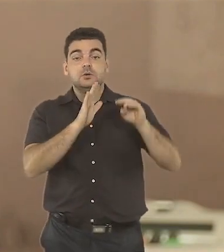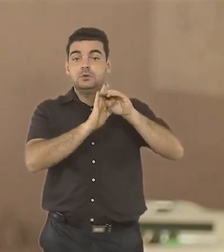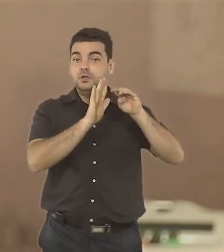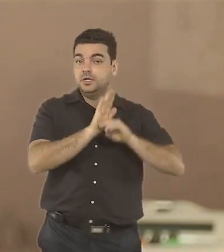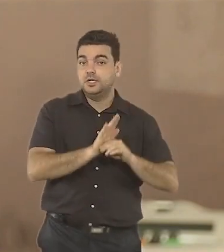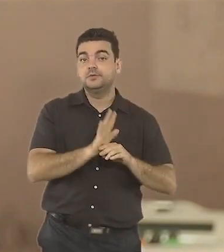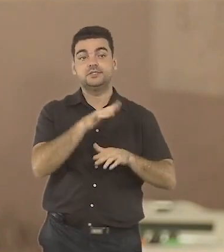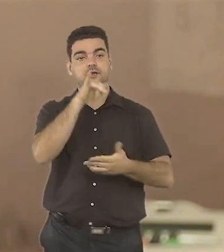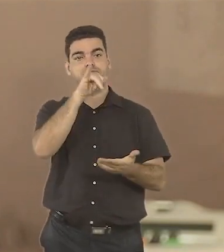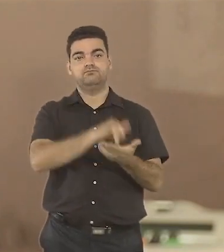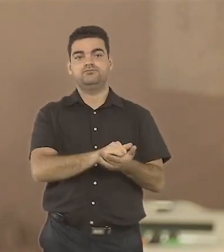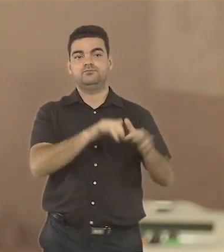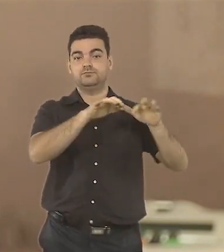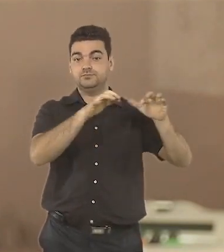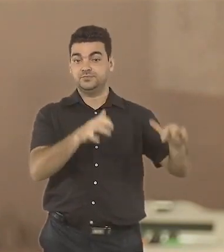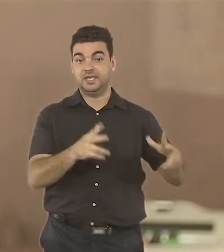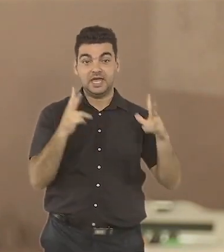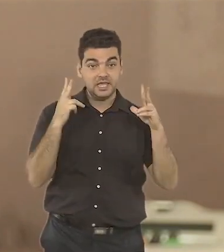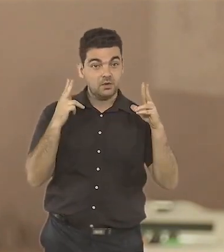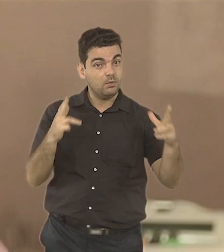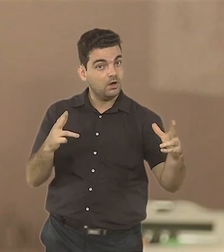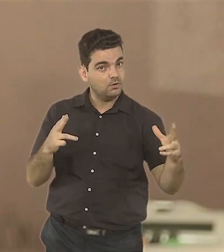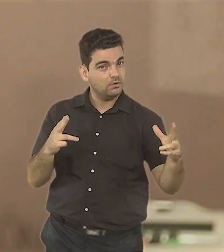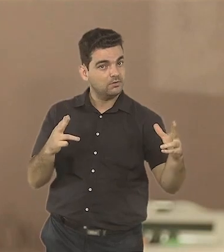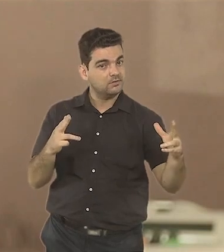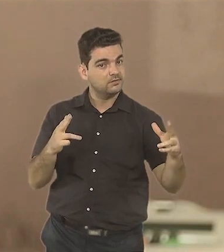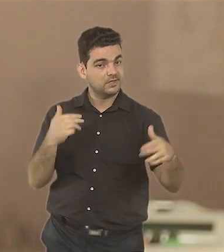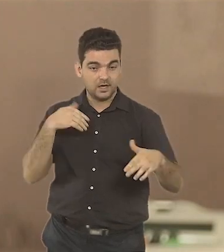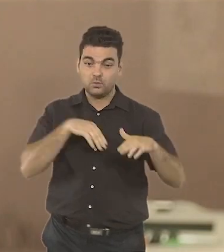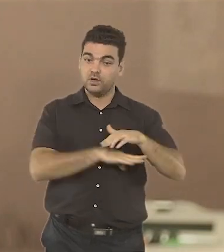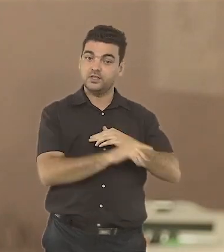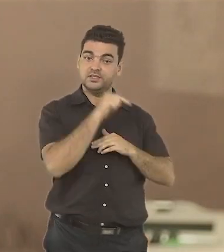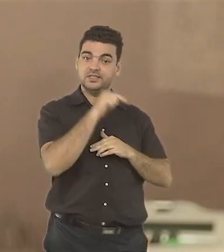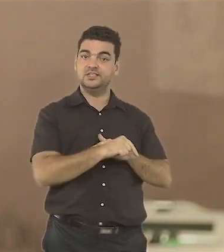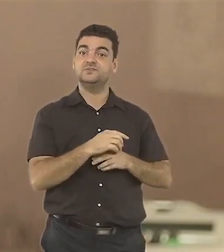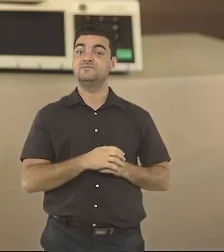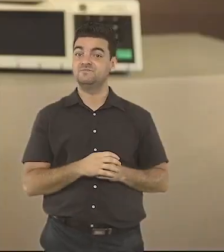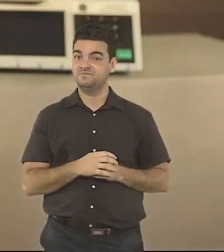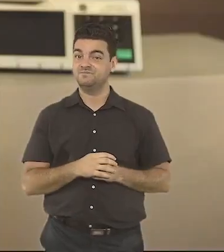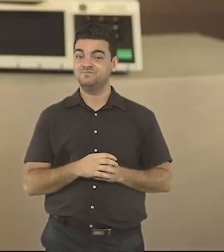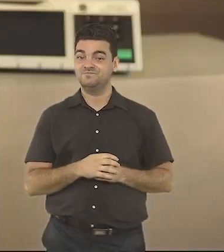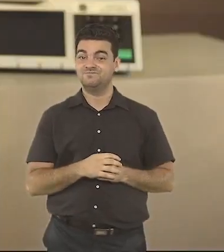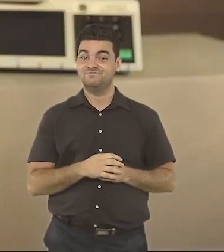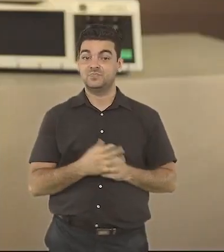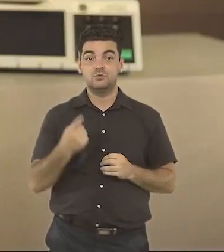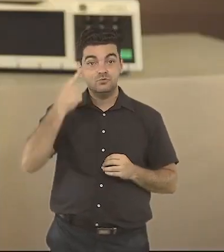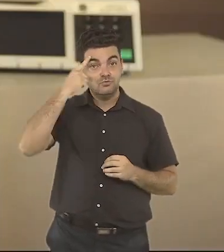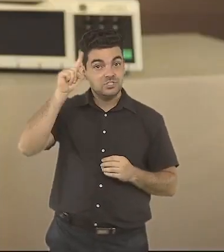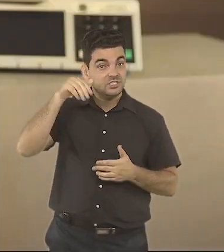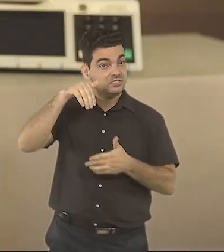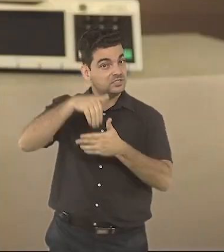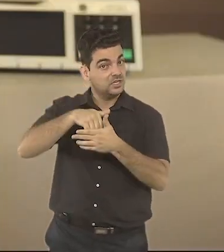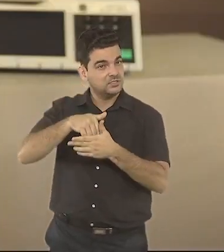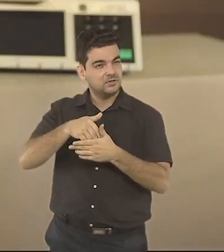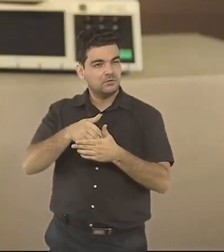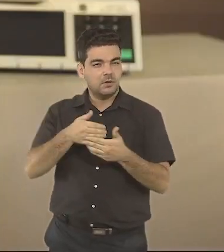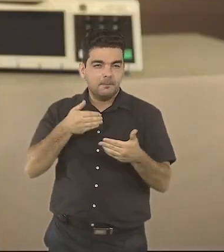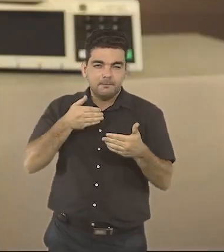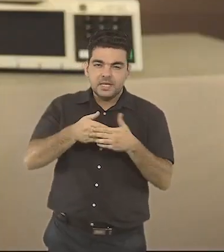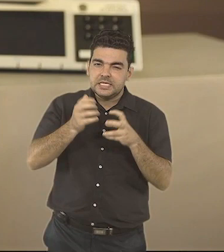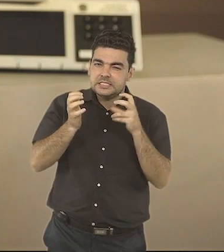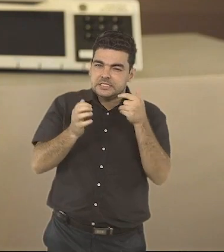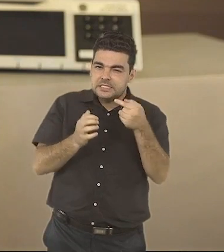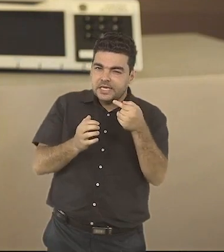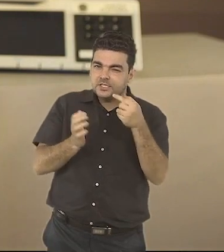programas inseridos nas urnas são idênticos aos guardados na sala-cofre. No dia das eleições, às 7 horas